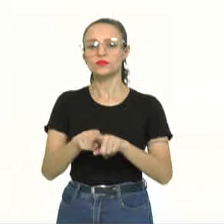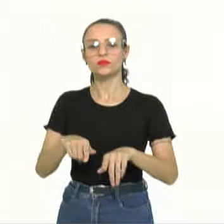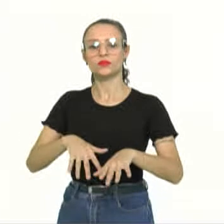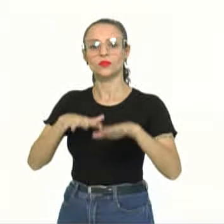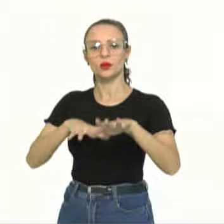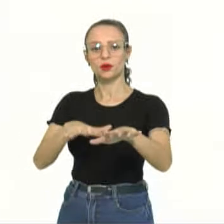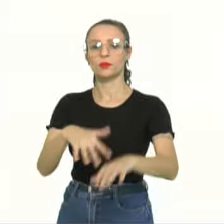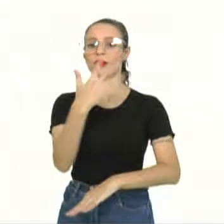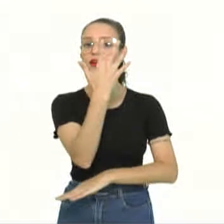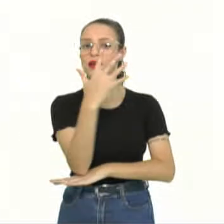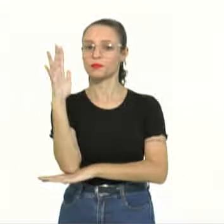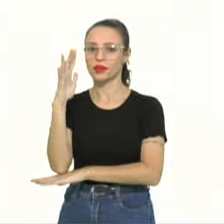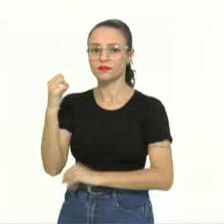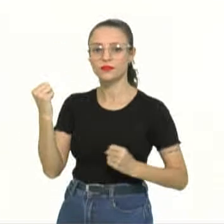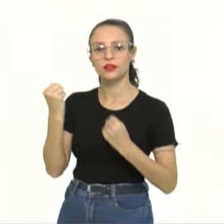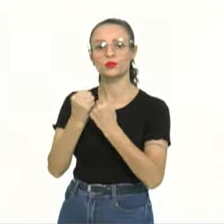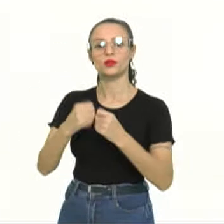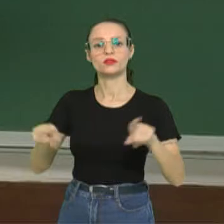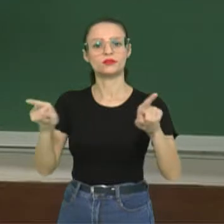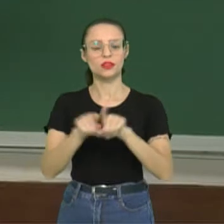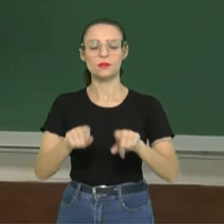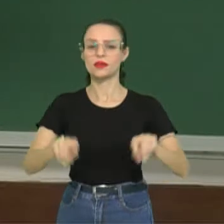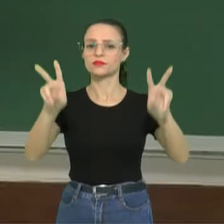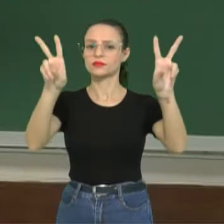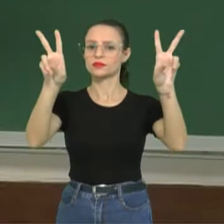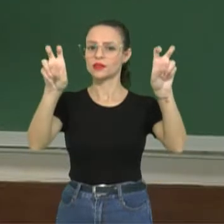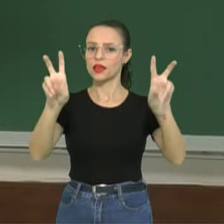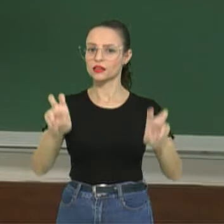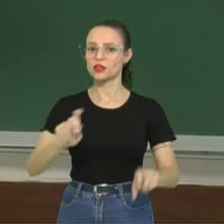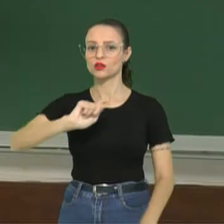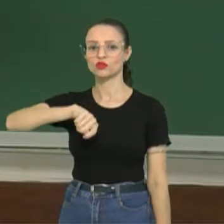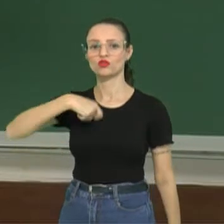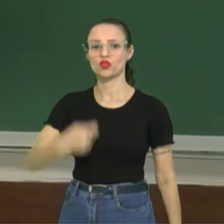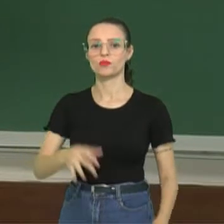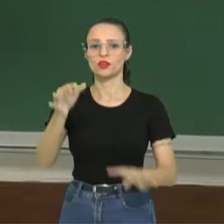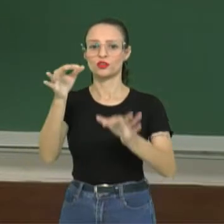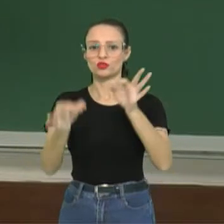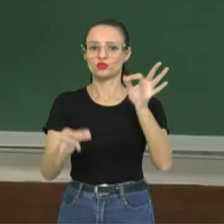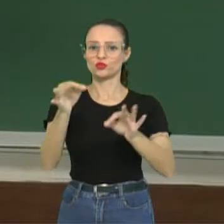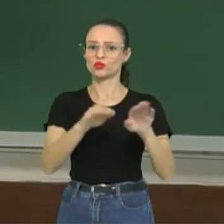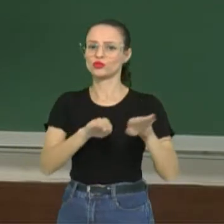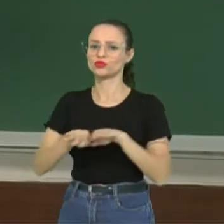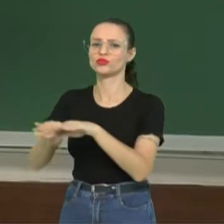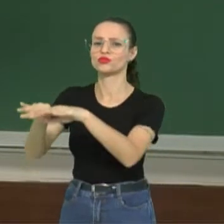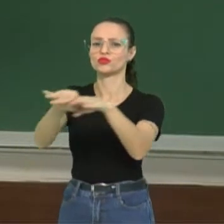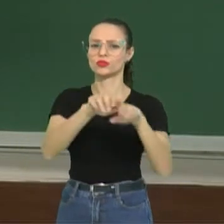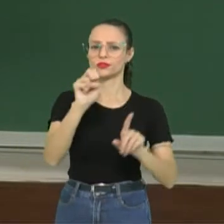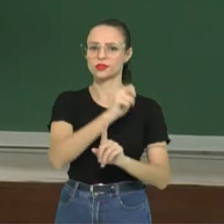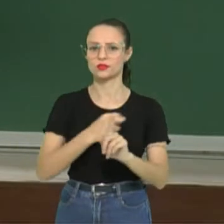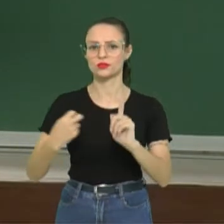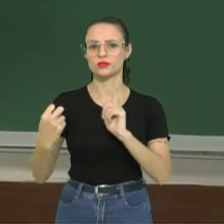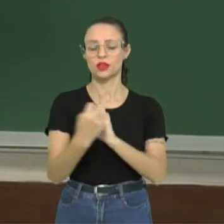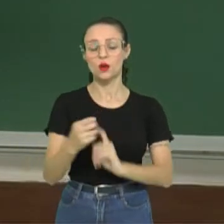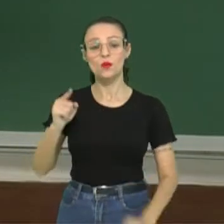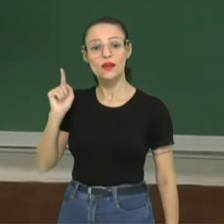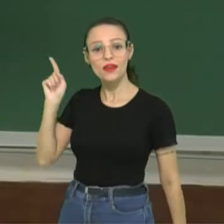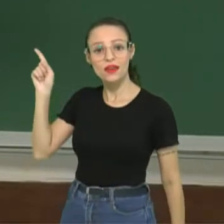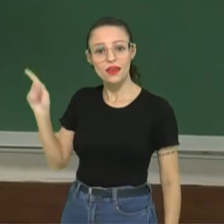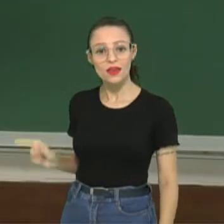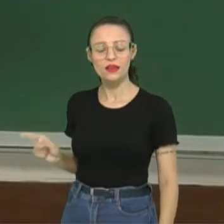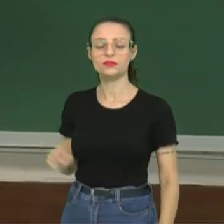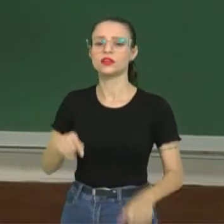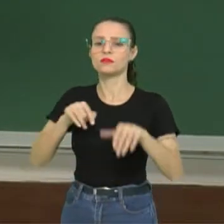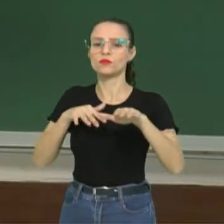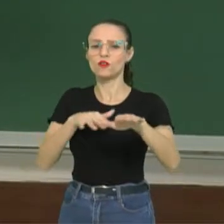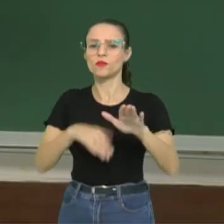movimento ambientalista e também as questões referentes a justiça social e ideias aí elas são